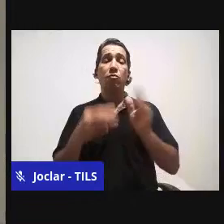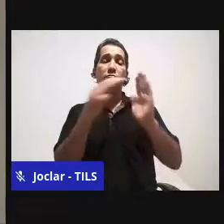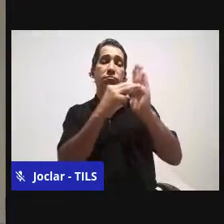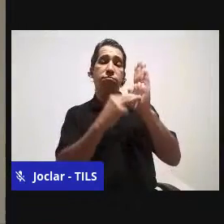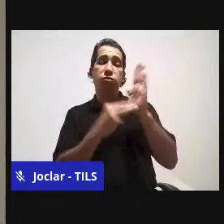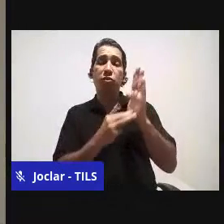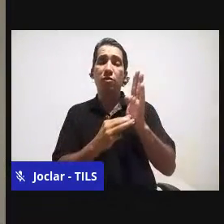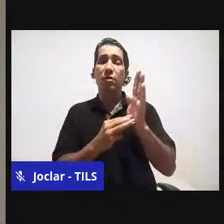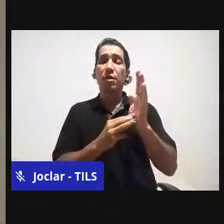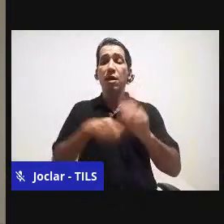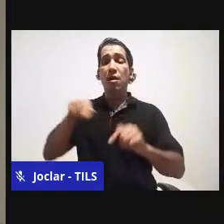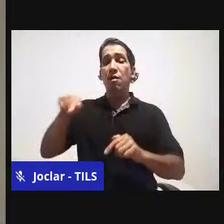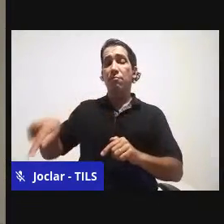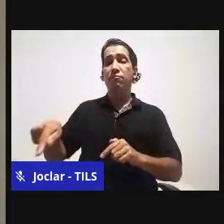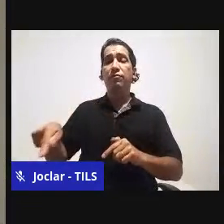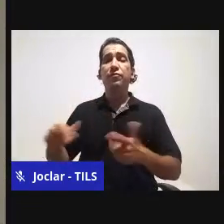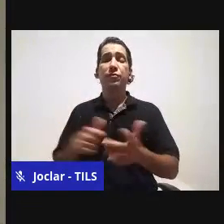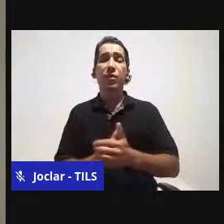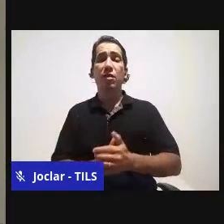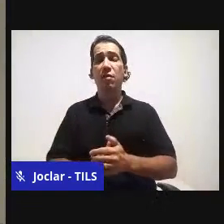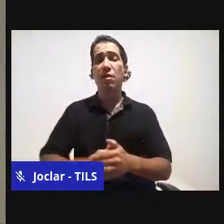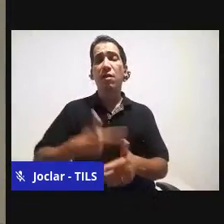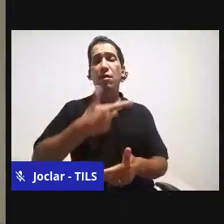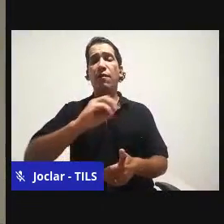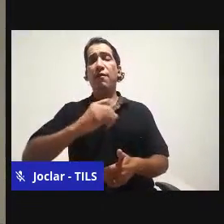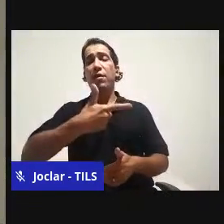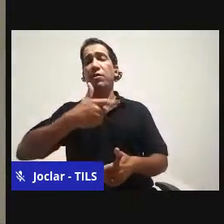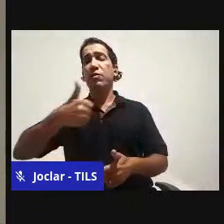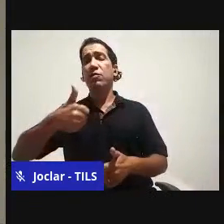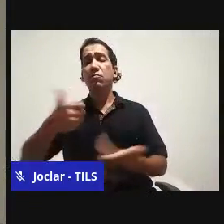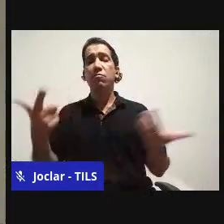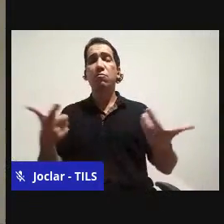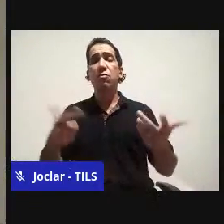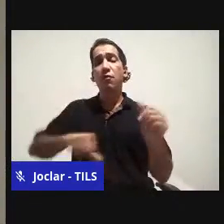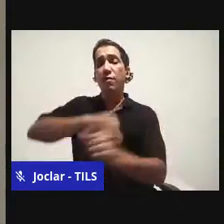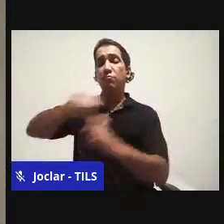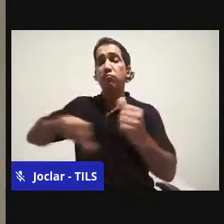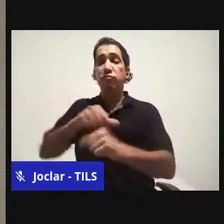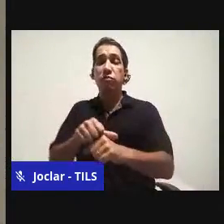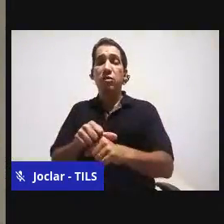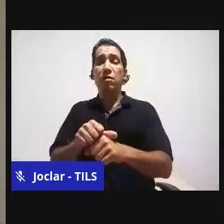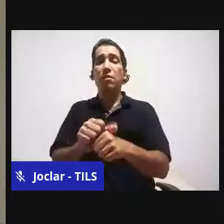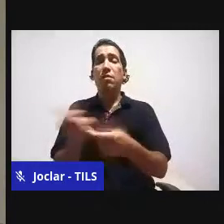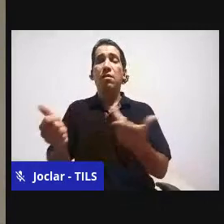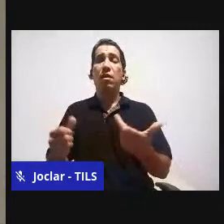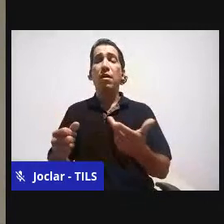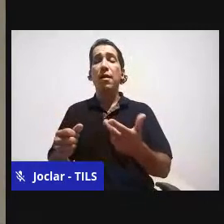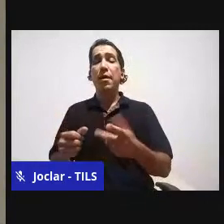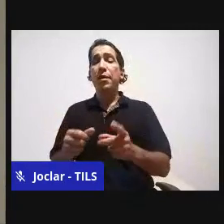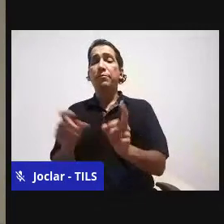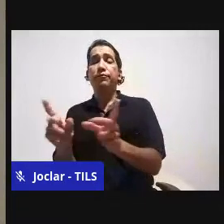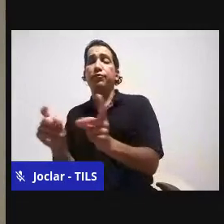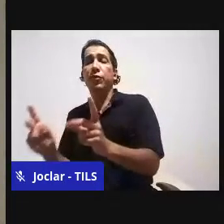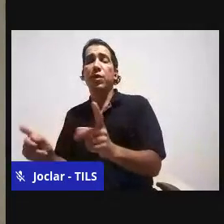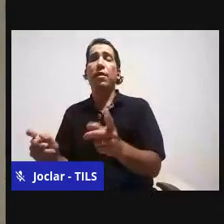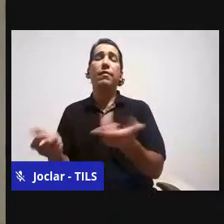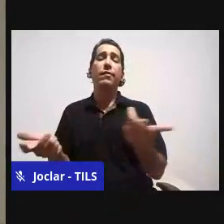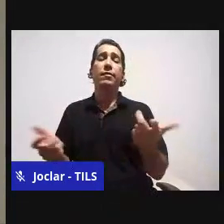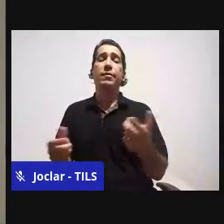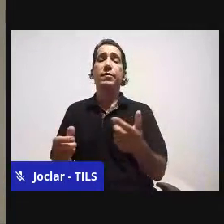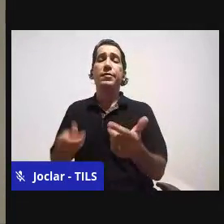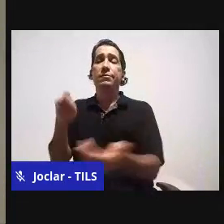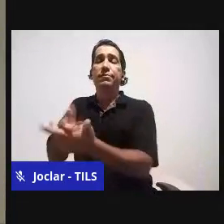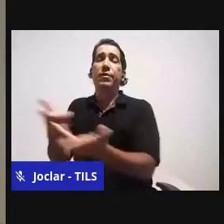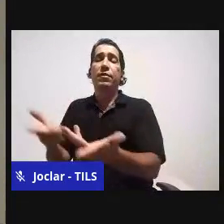o modelo em plataforma digital. Para a gente ter uma ideia, das 10 maiores empresas do mundo listadas